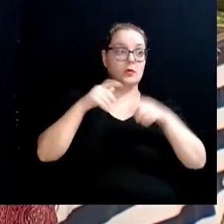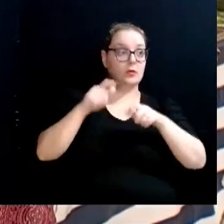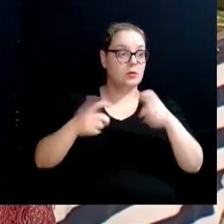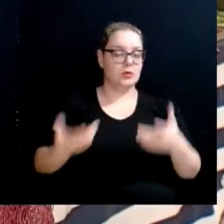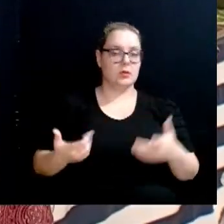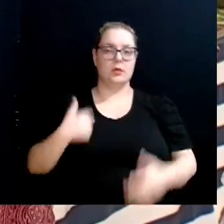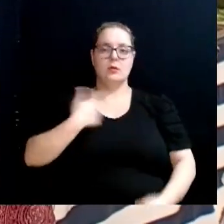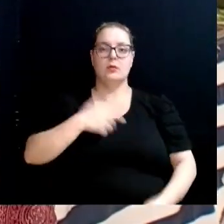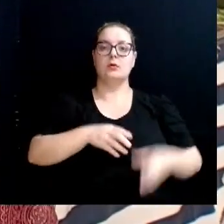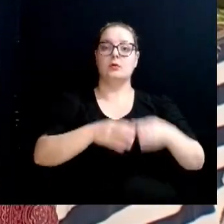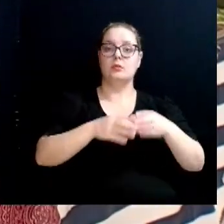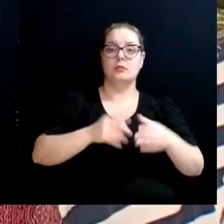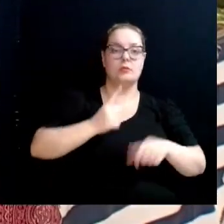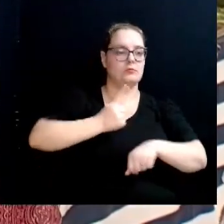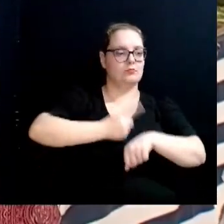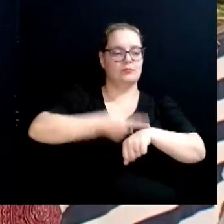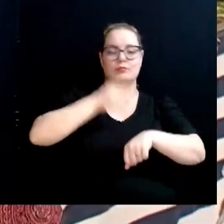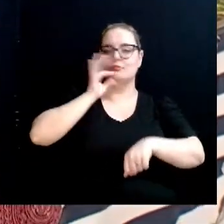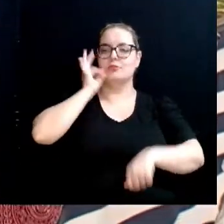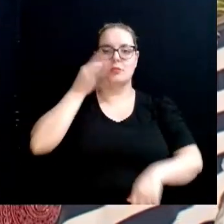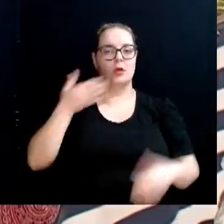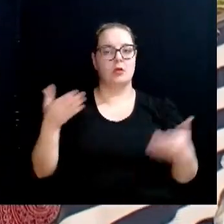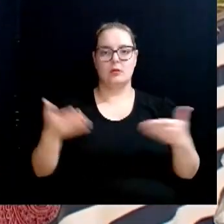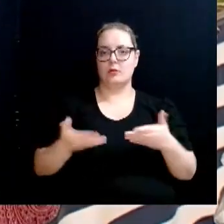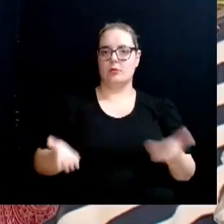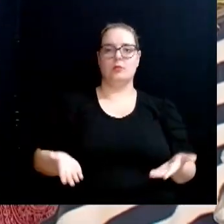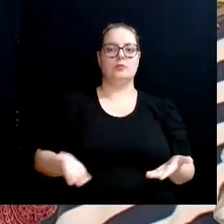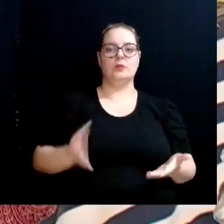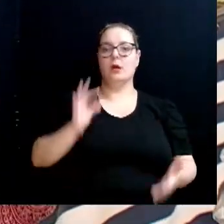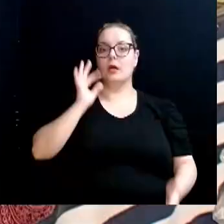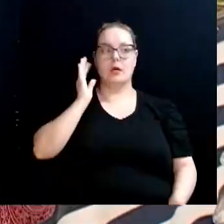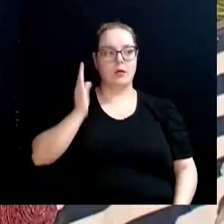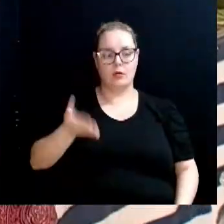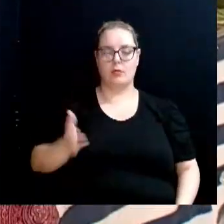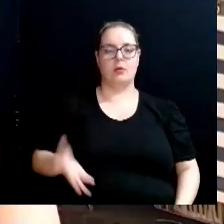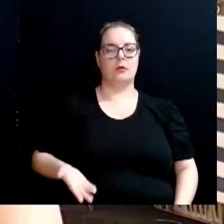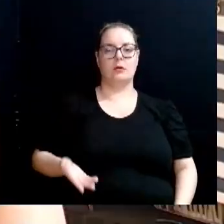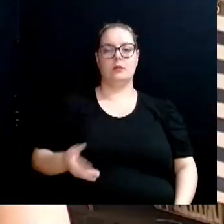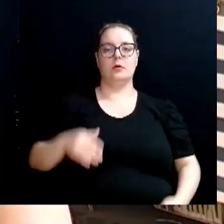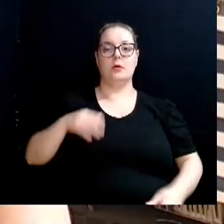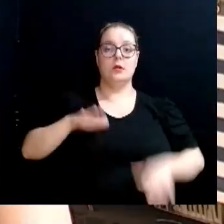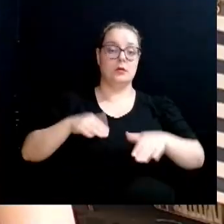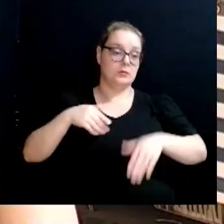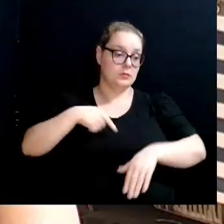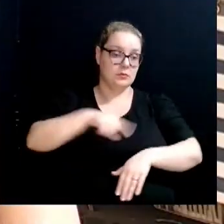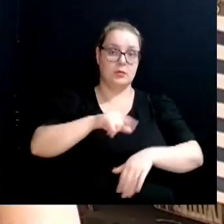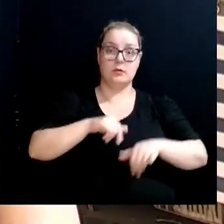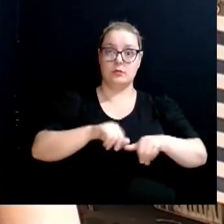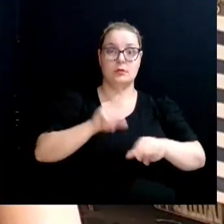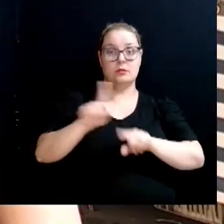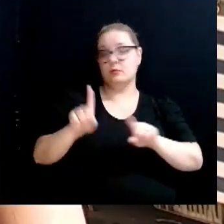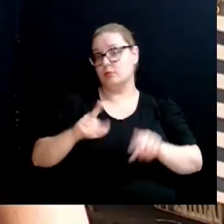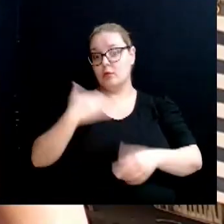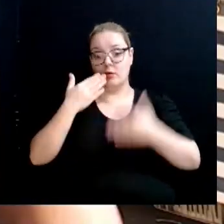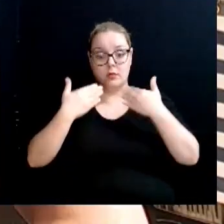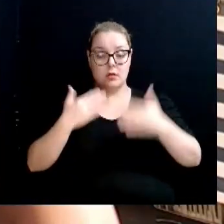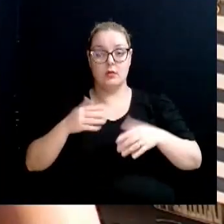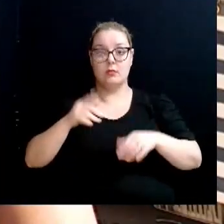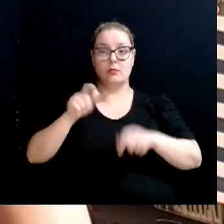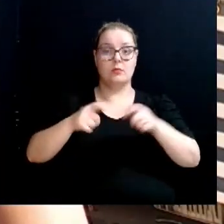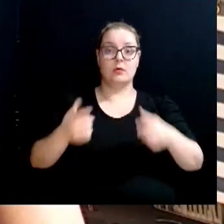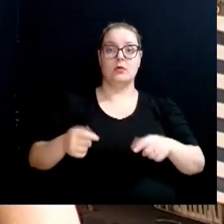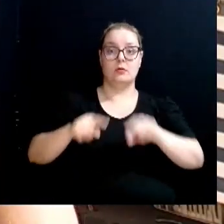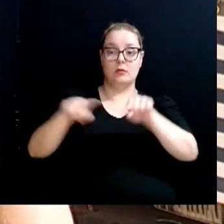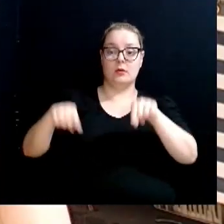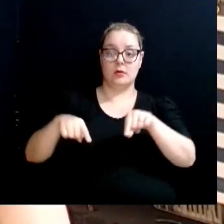de imediatismo, né, hoje em dia. A gente, às vezes, vai no supermercado e nem conversa com as pessoas, a gente vai no caixa eletrônico. Então,